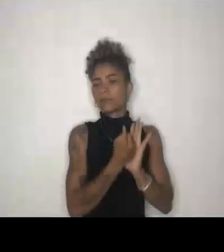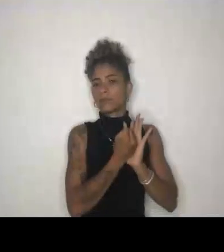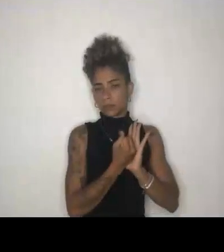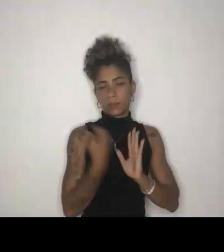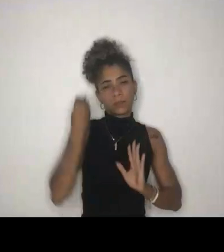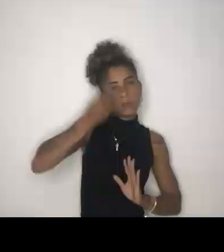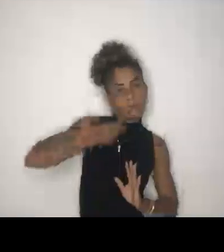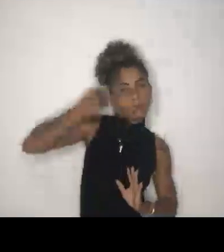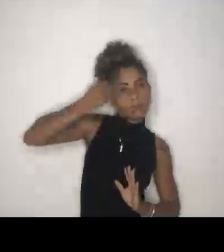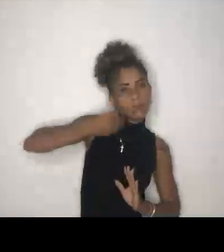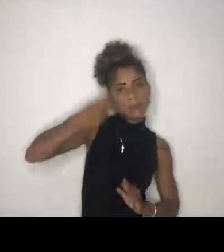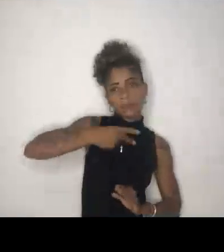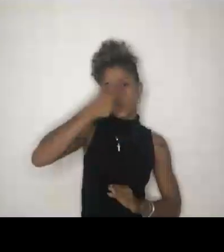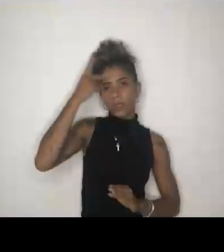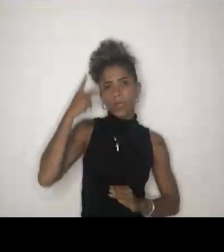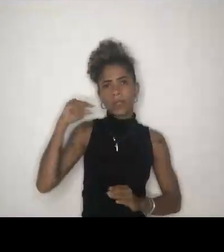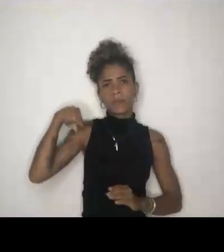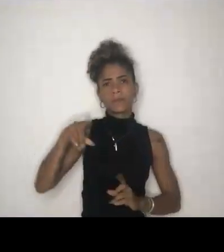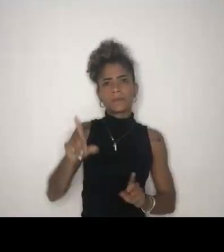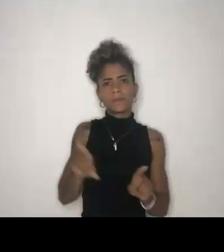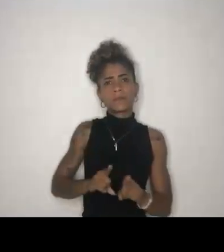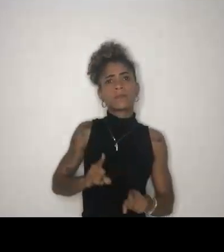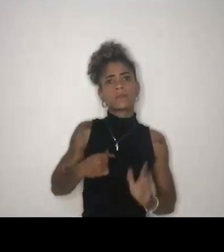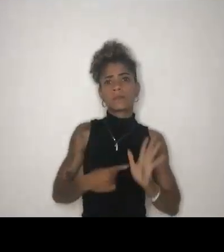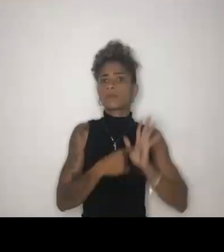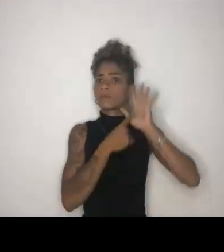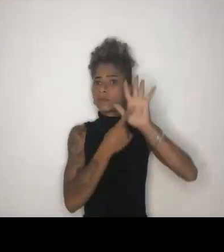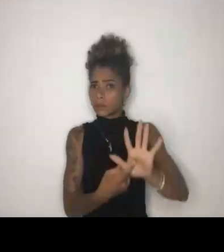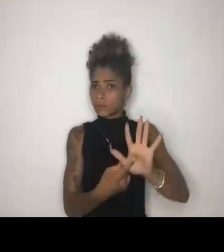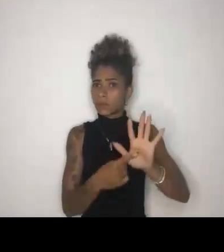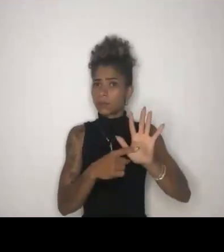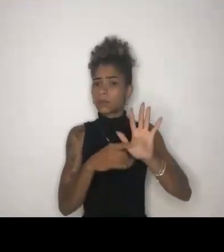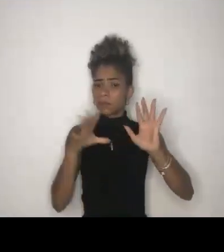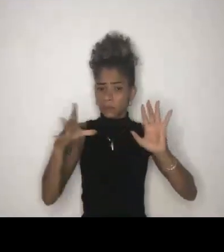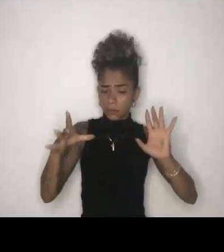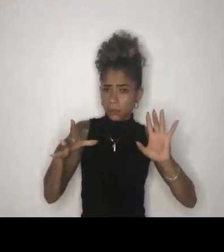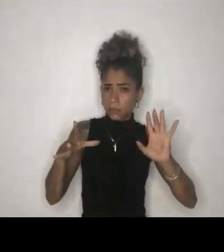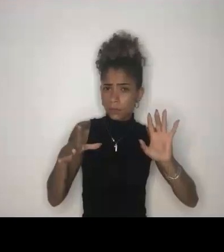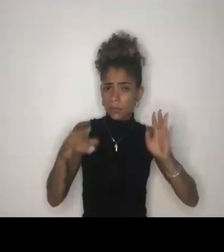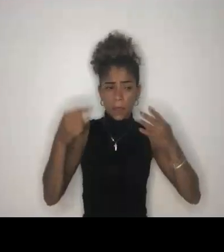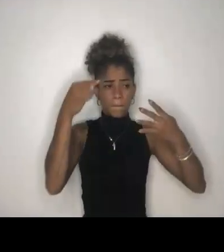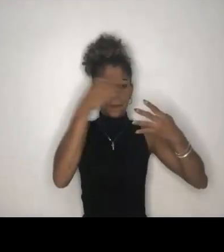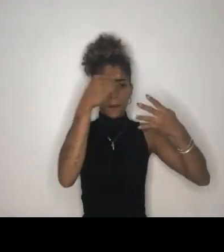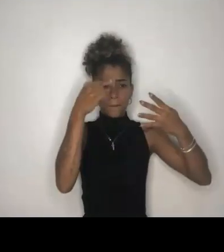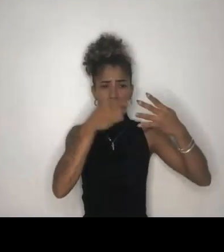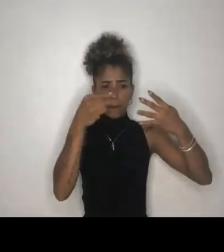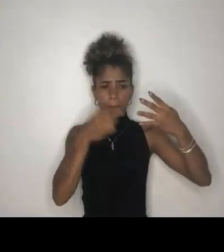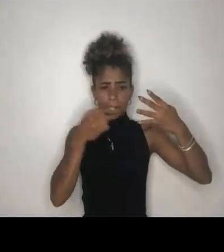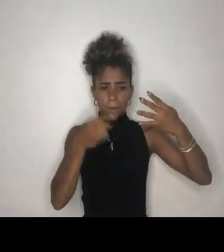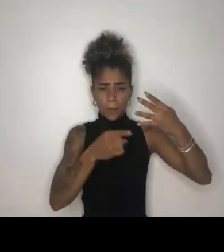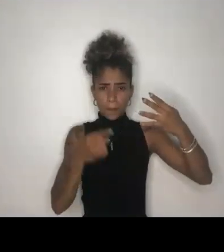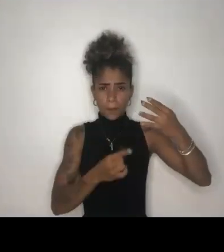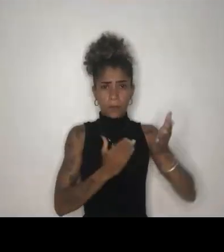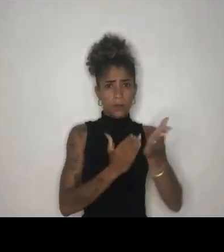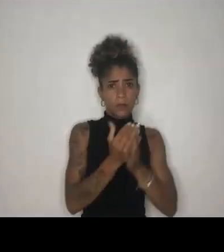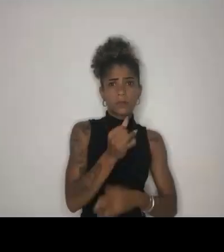das pessoas então eu tô mostrando esse conjunto de introdução aqui para vocês aqui por exemplo